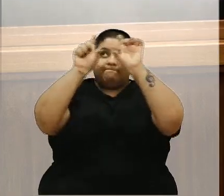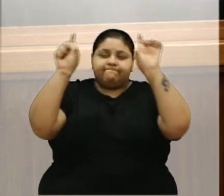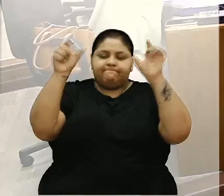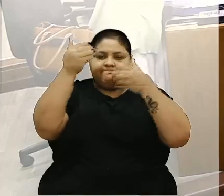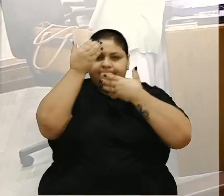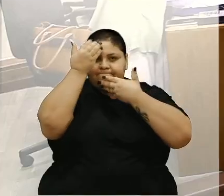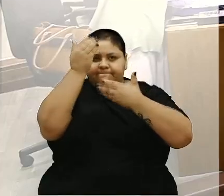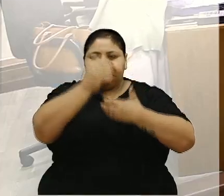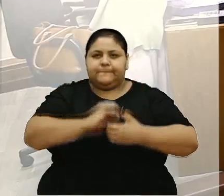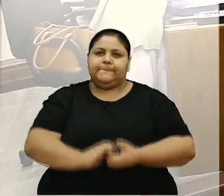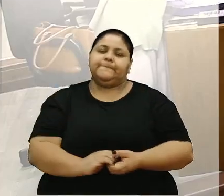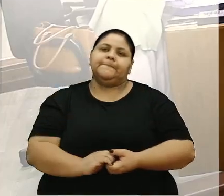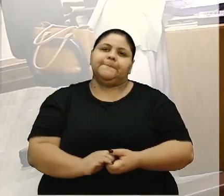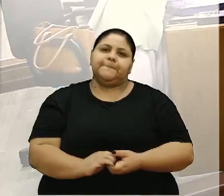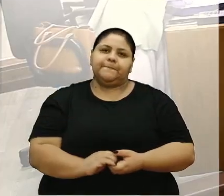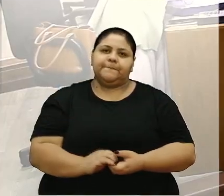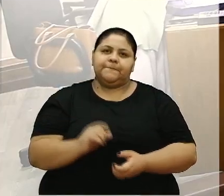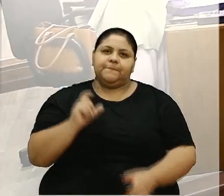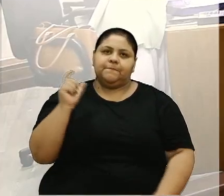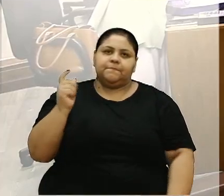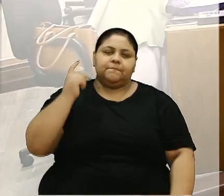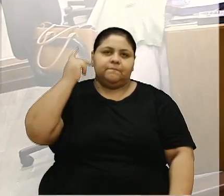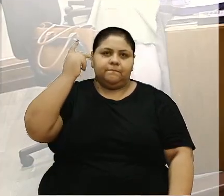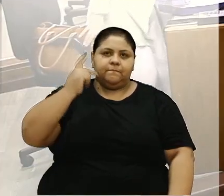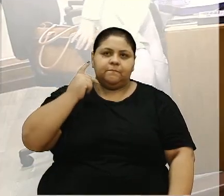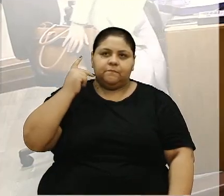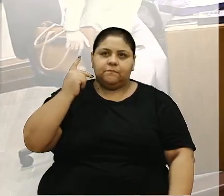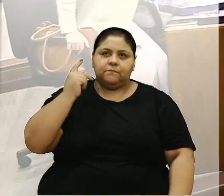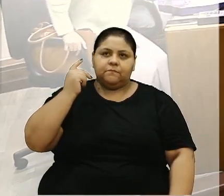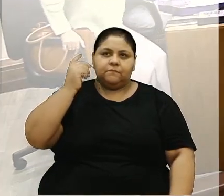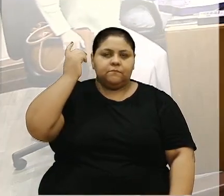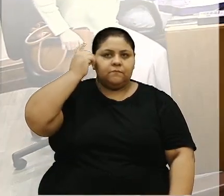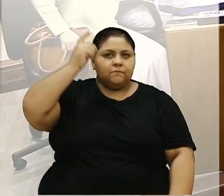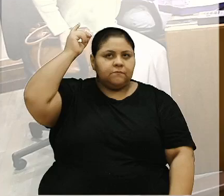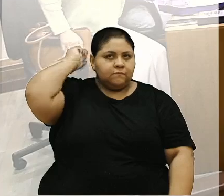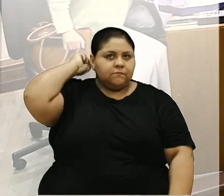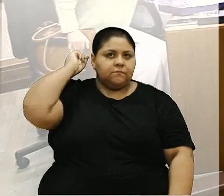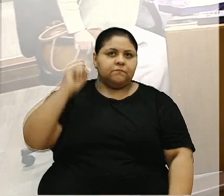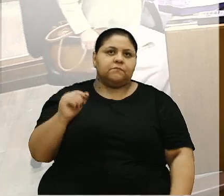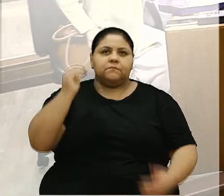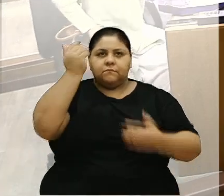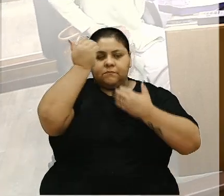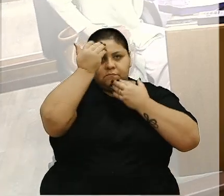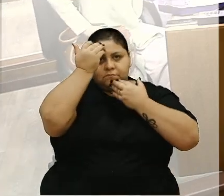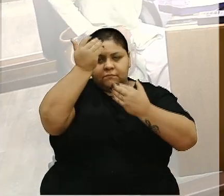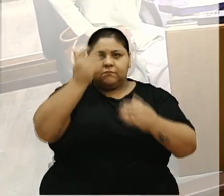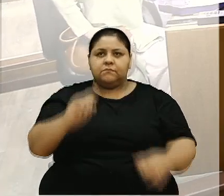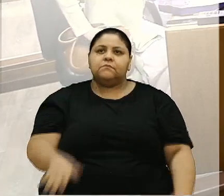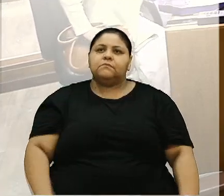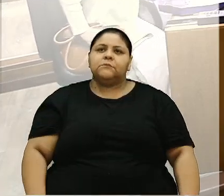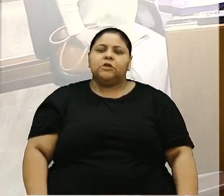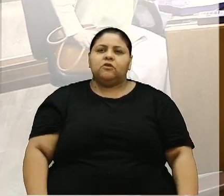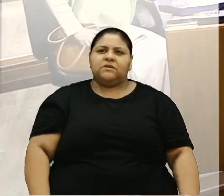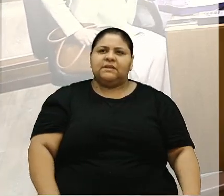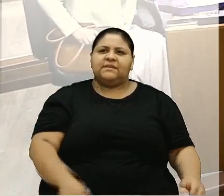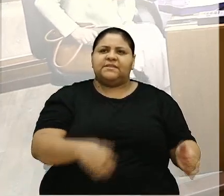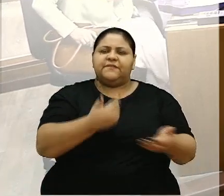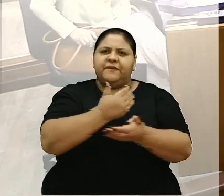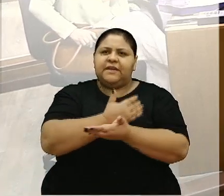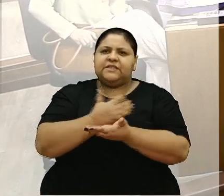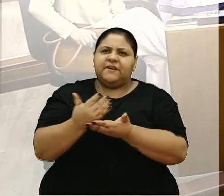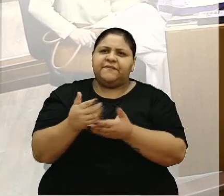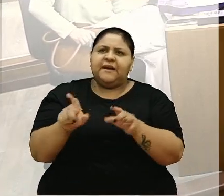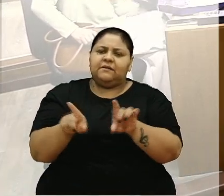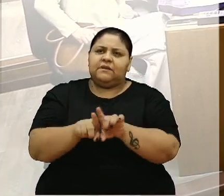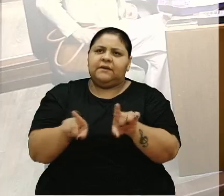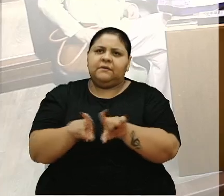obrigado. Com a palavra, vereador Lucas Dil. Obrigado, presidente, nobres colegas. Inicialmente, agradecer